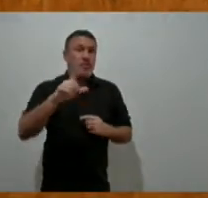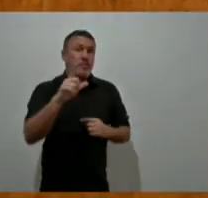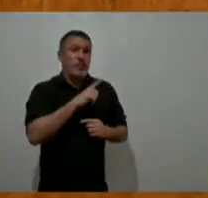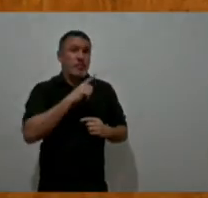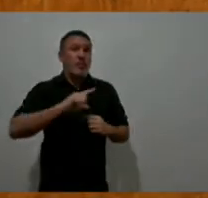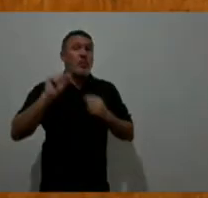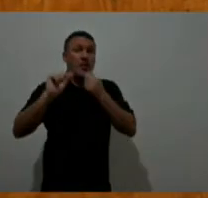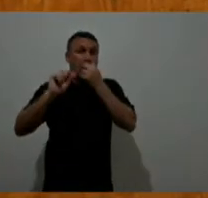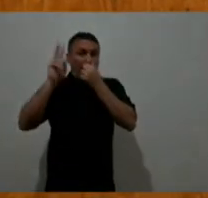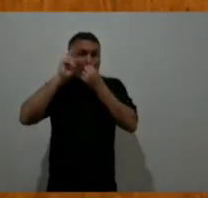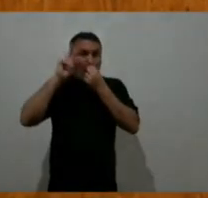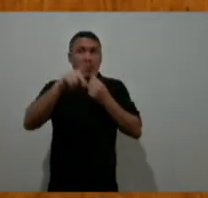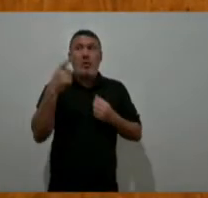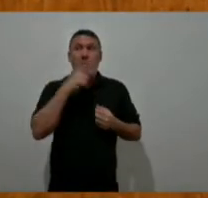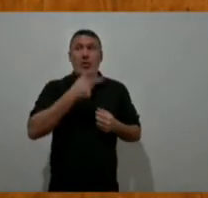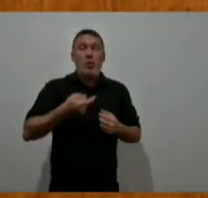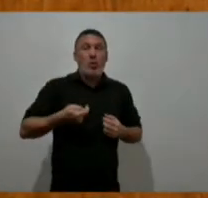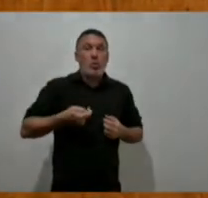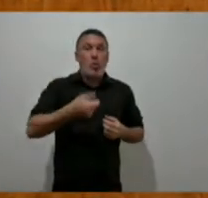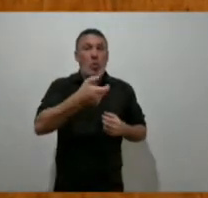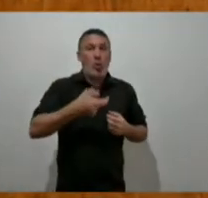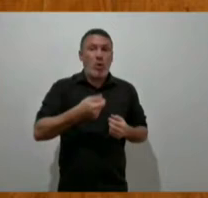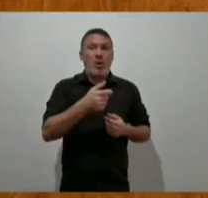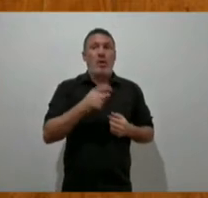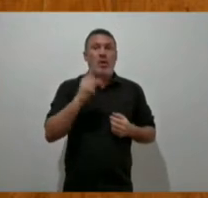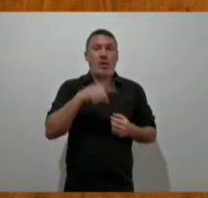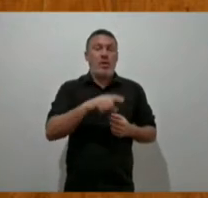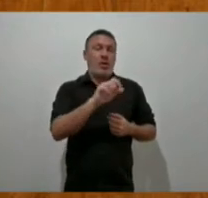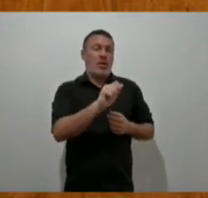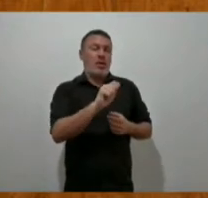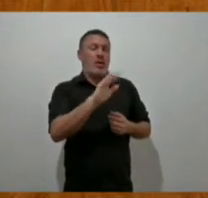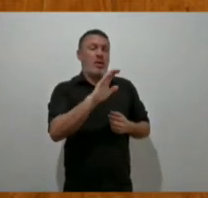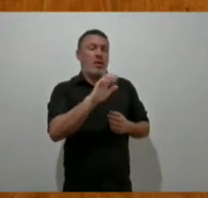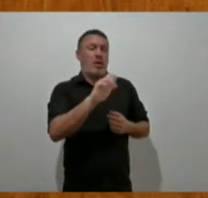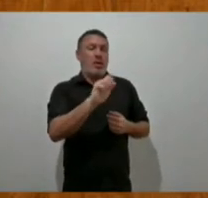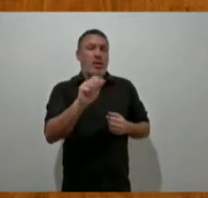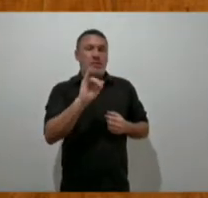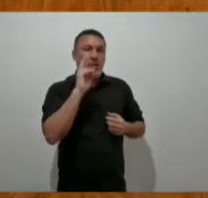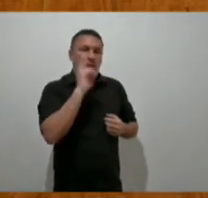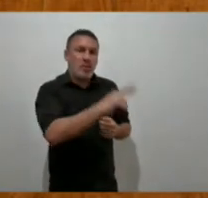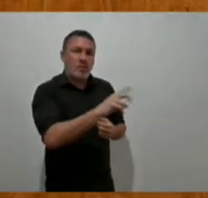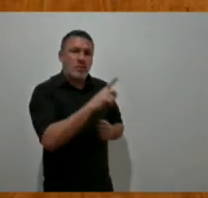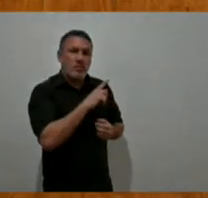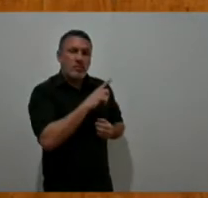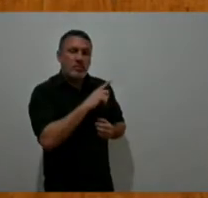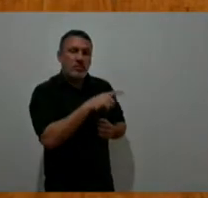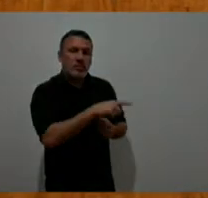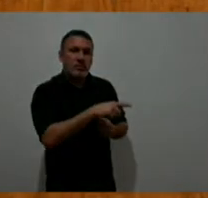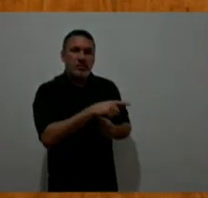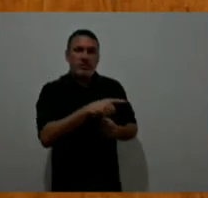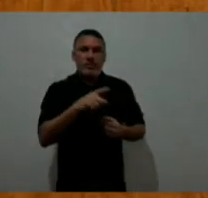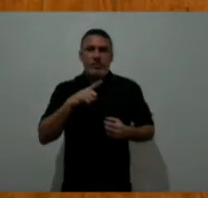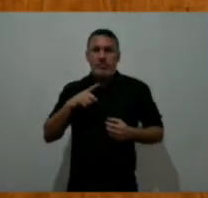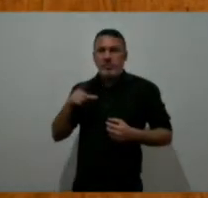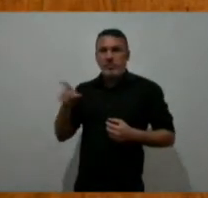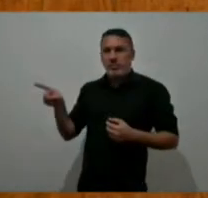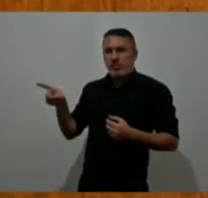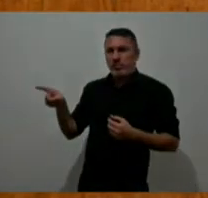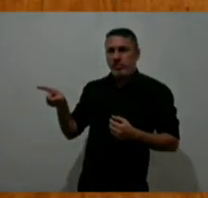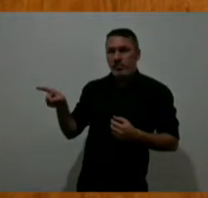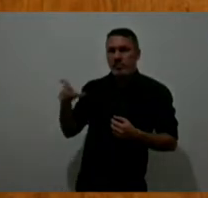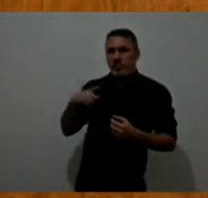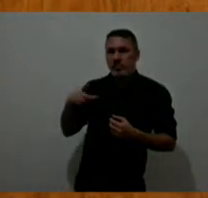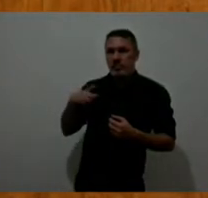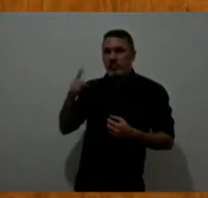Tá aqui, ó, o QR Code, tem que abrir o PicPay e lá em QR Code. Você que está assistindo a gente pelo YouTube, compartilhe o link aí, se quiser,